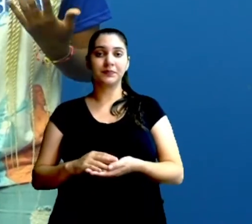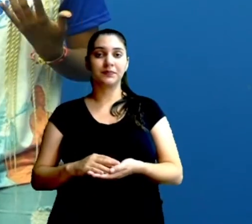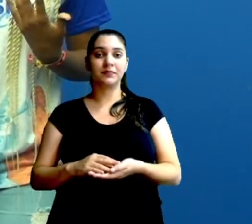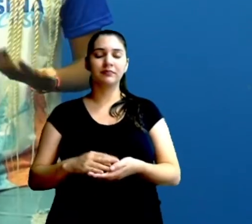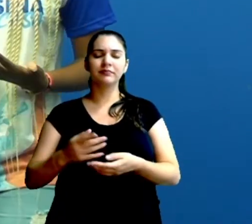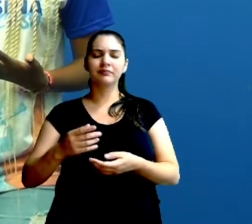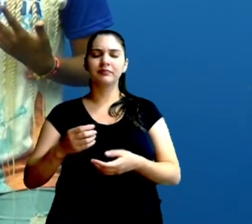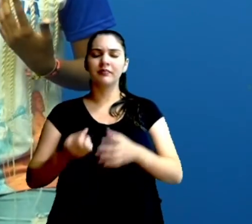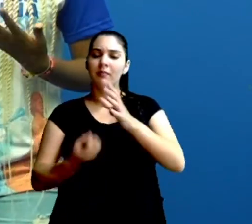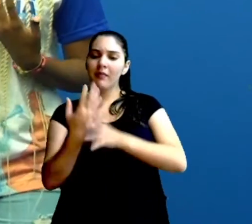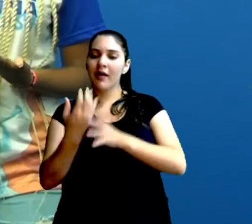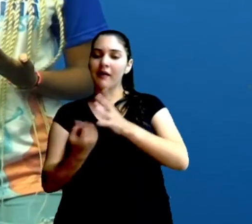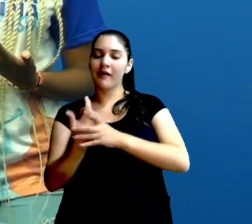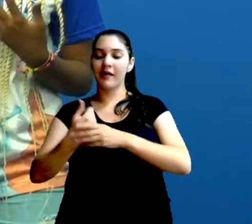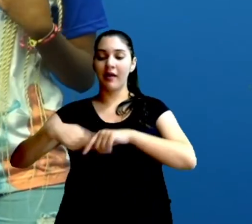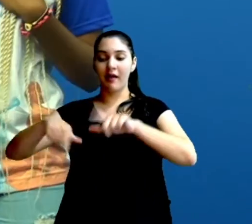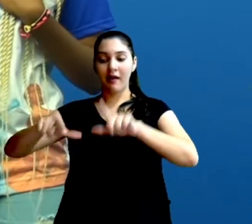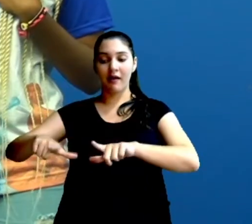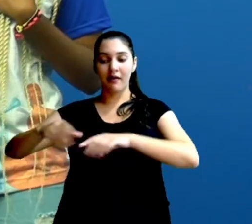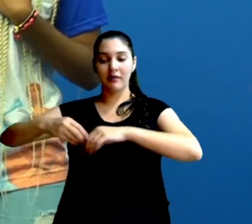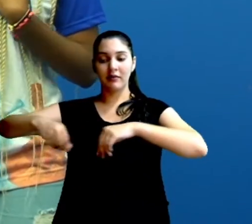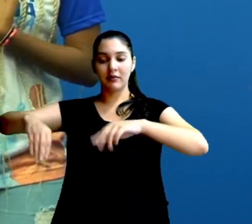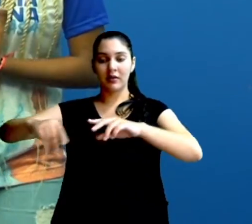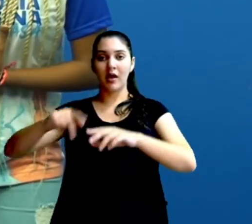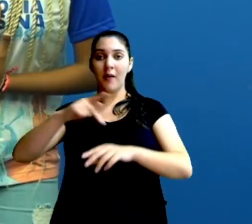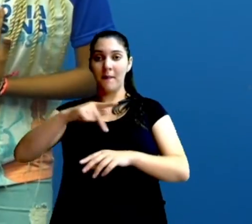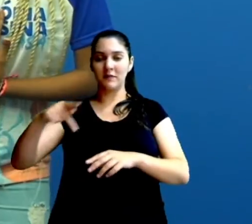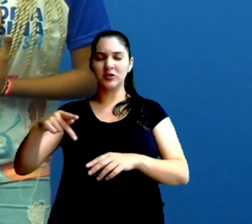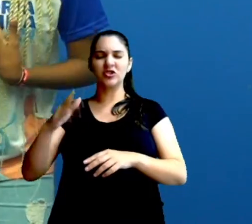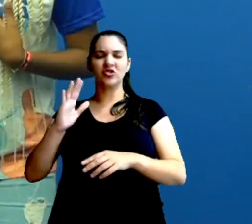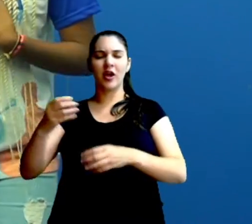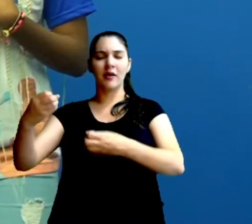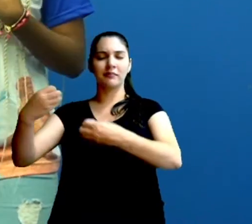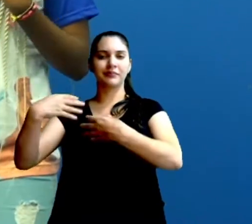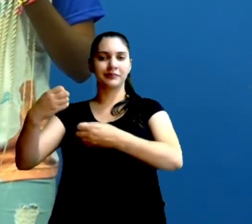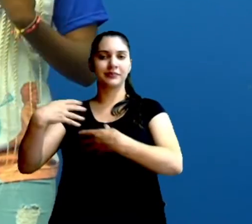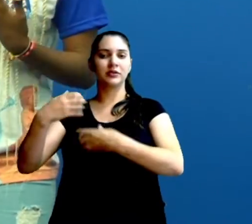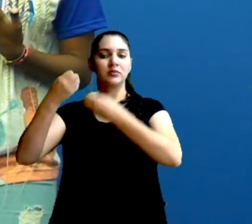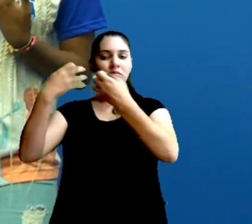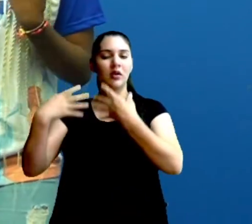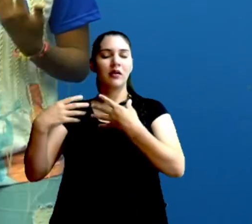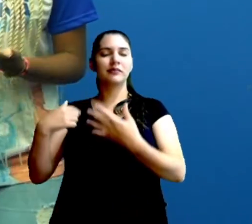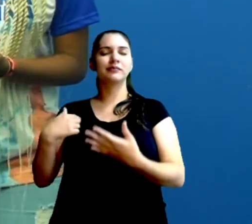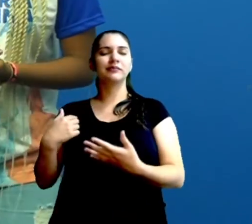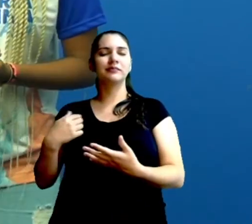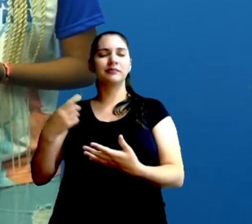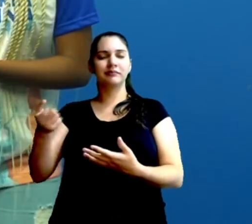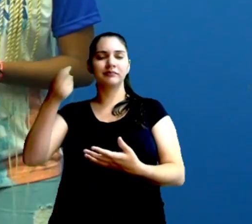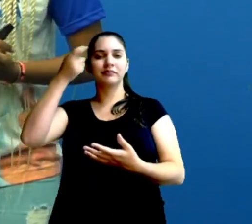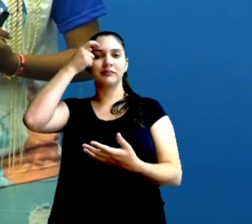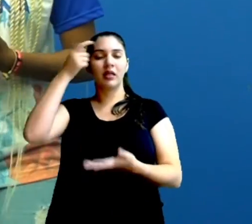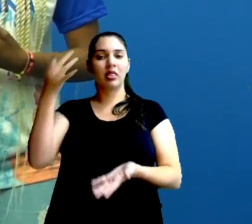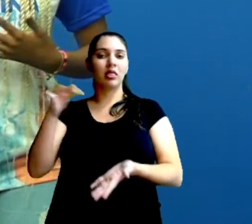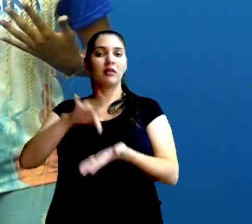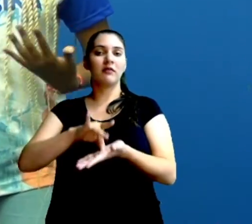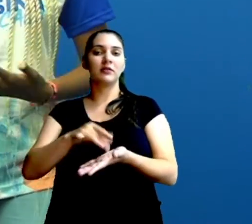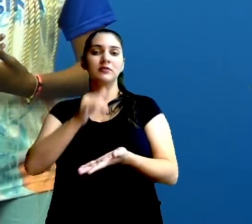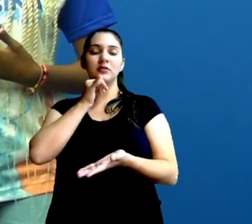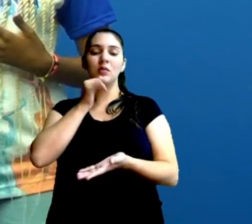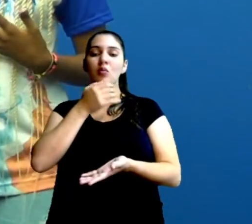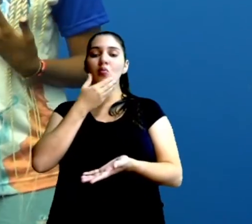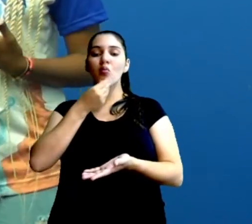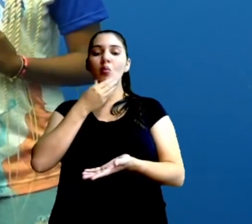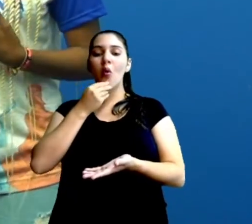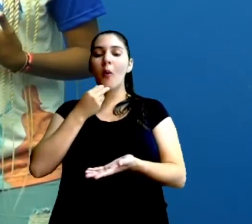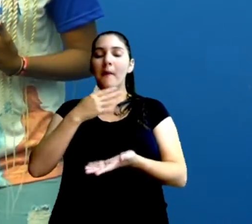para produzir a terra. Isso uma professora falou para mim uma vez e fez muito sentido, porque de fato, nenhum homem no